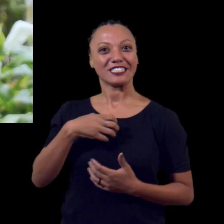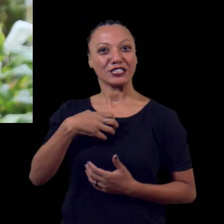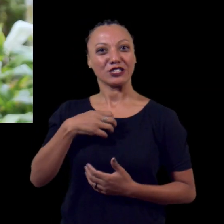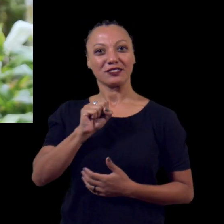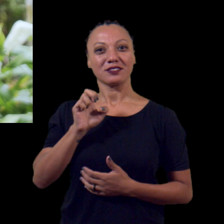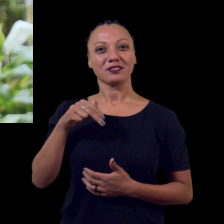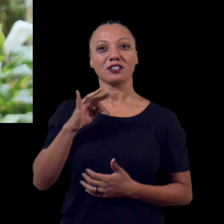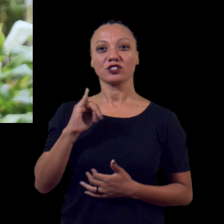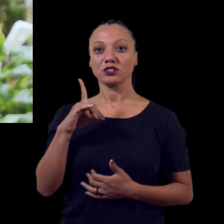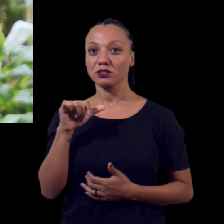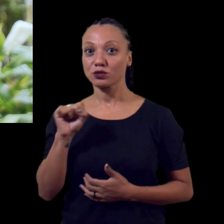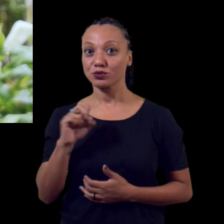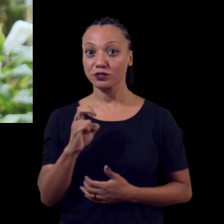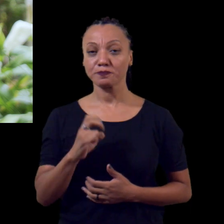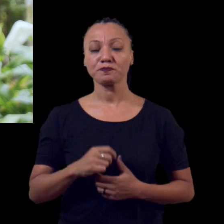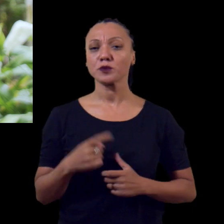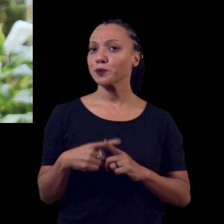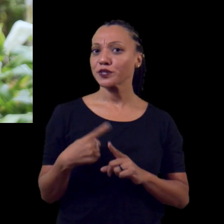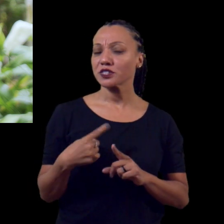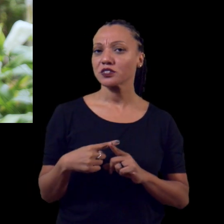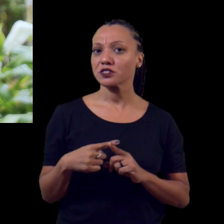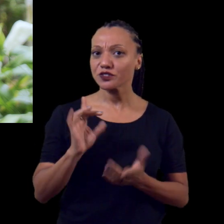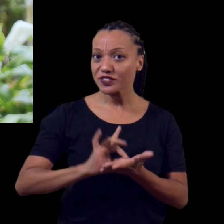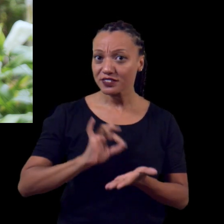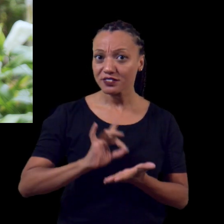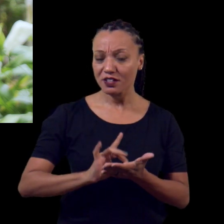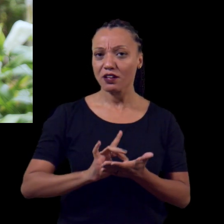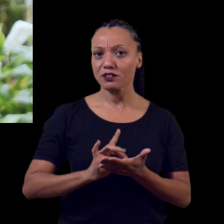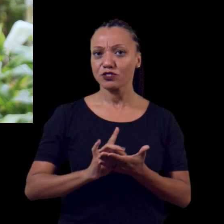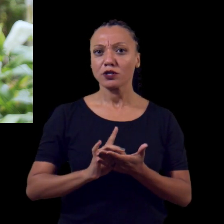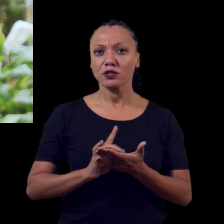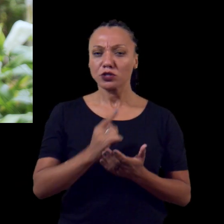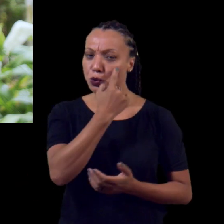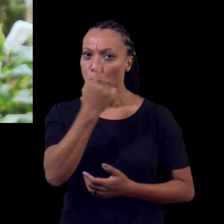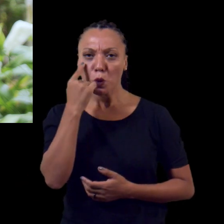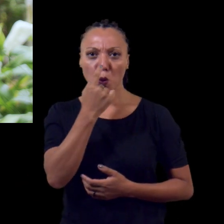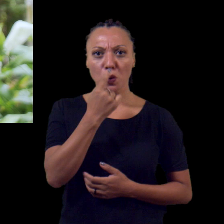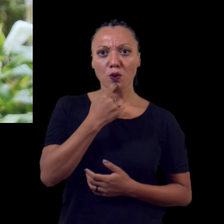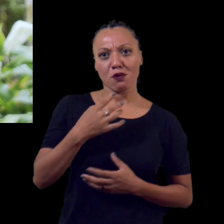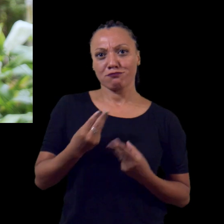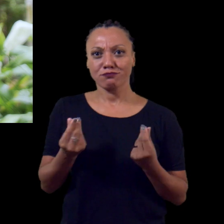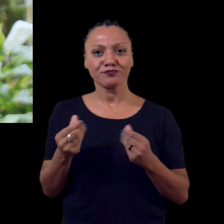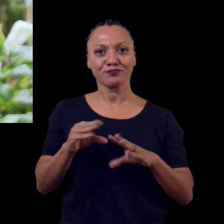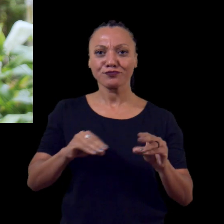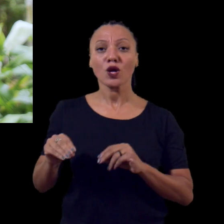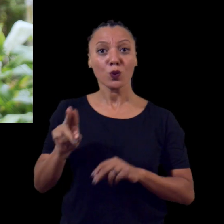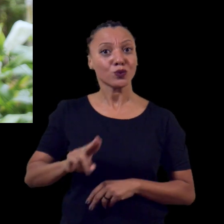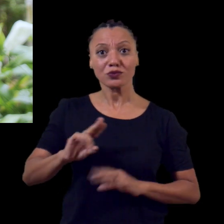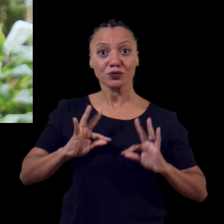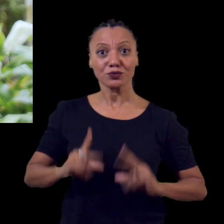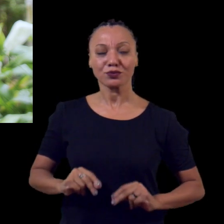usa todos os sentidos para isso. Eu digo, às vezes, quando as pessoas aproximam um rosto para enxergar melhor